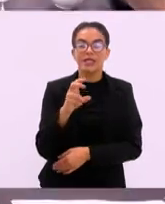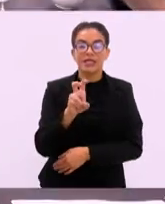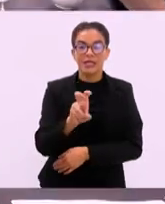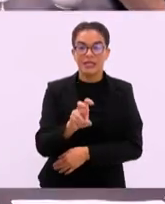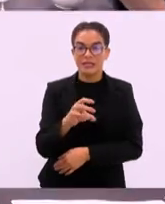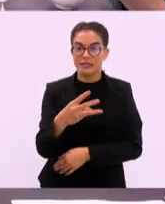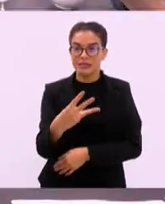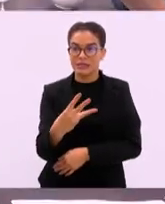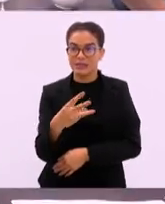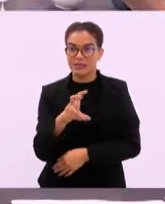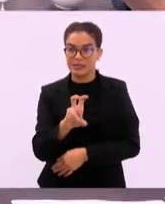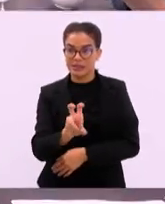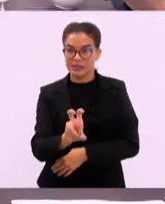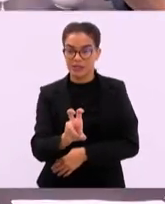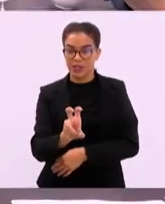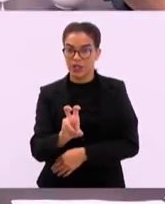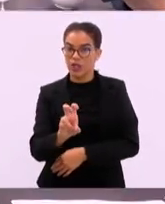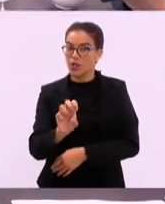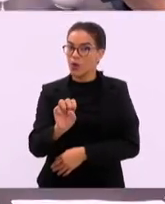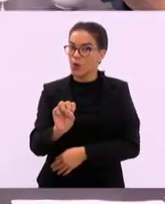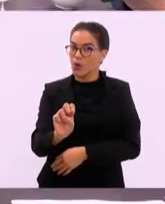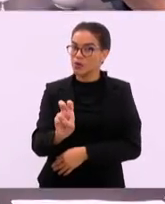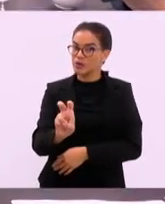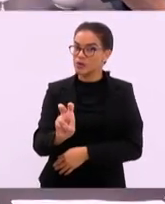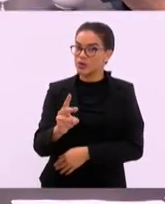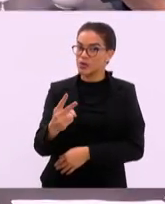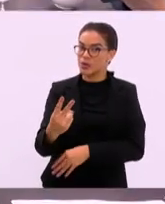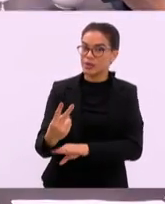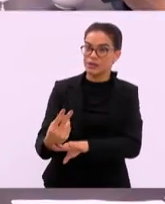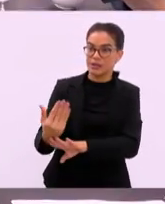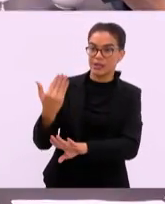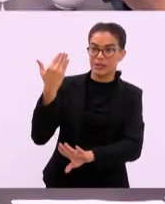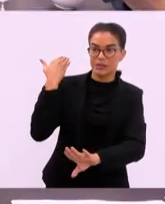1535. Então, 852 é anterior.